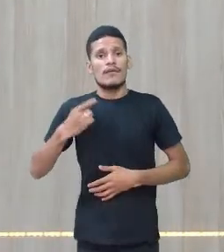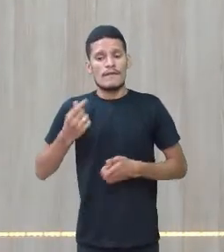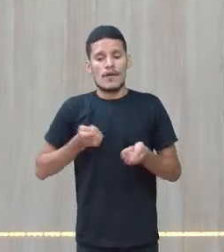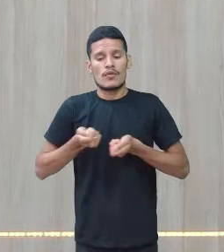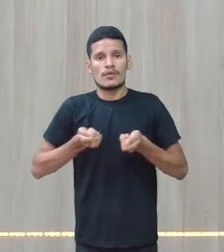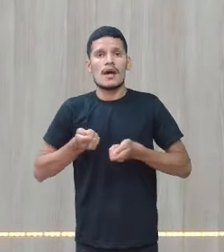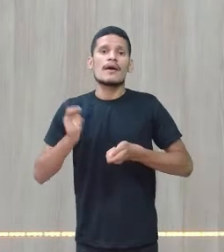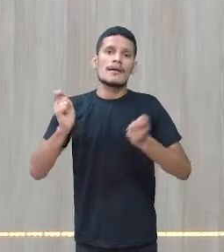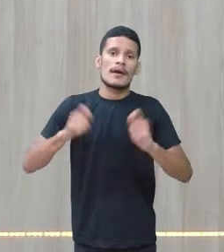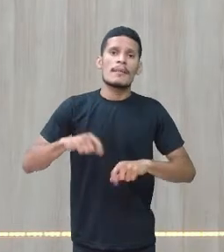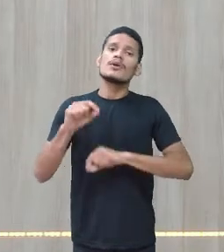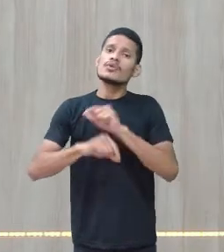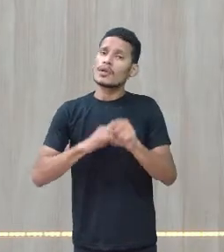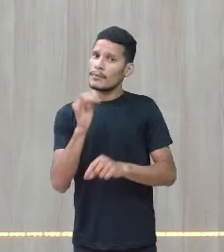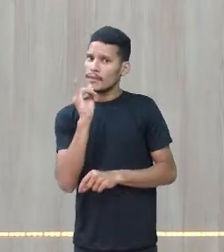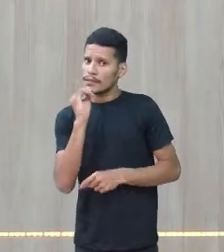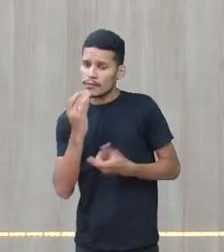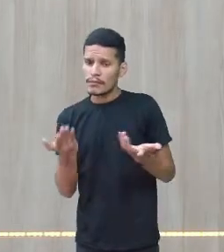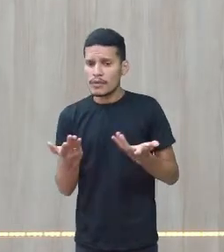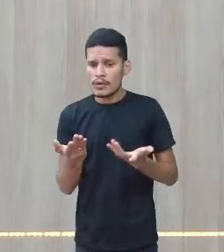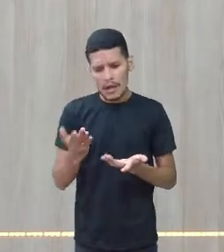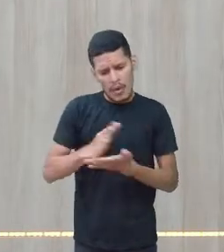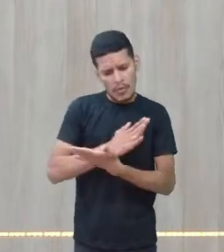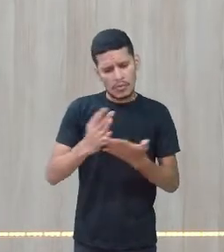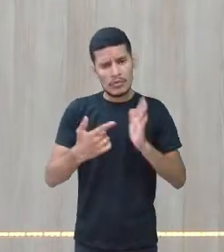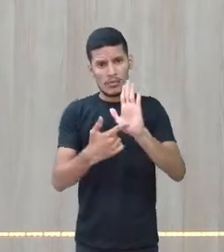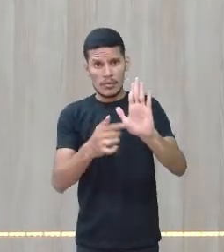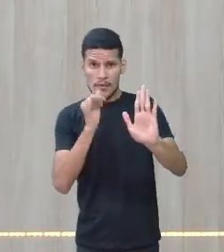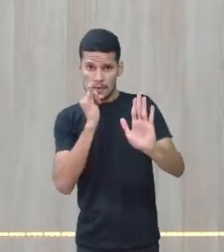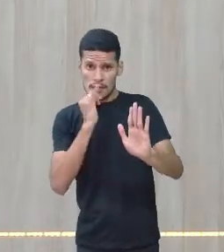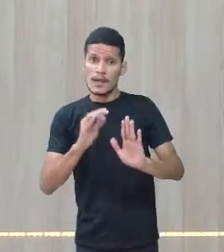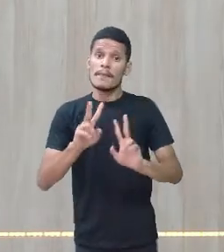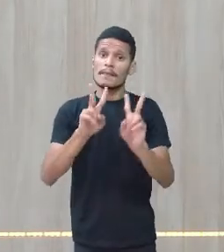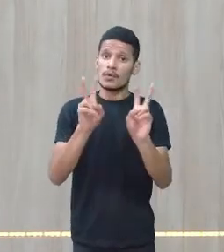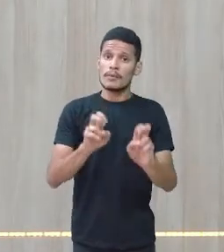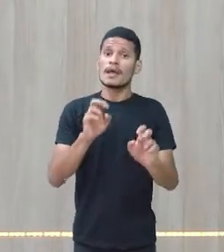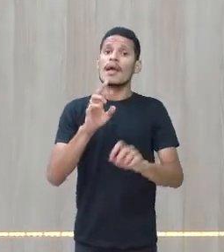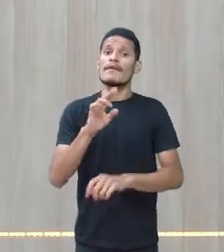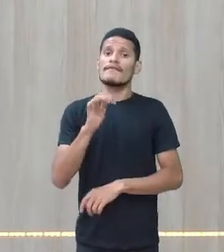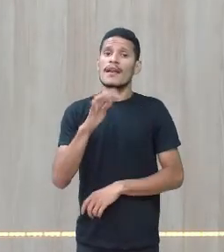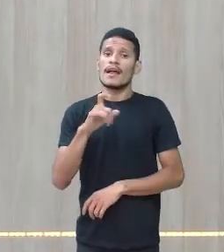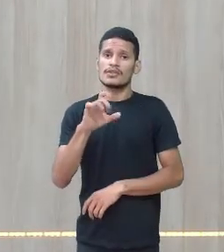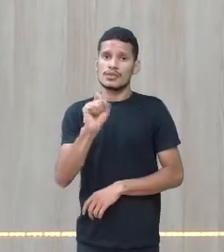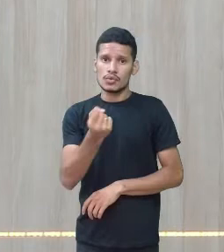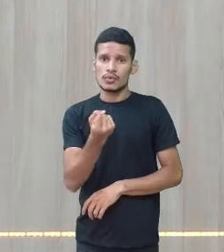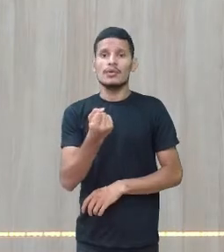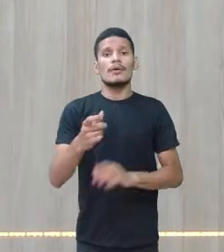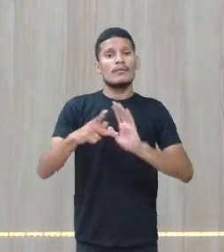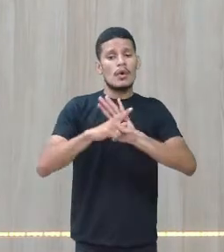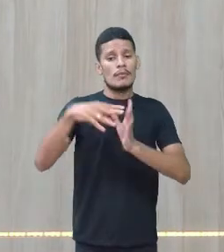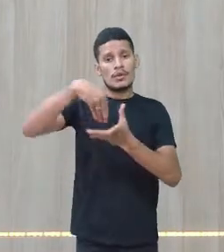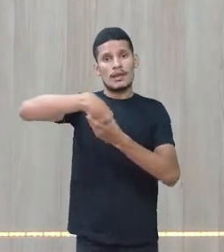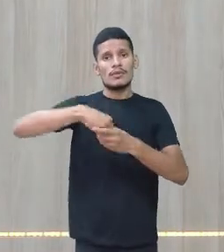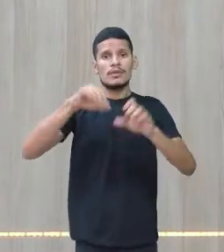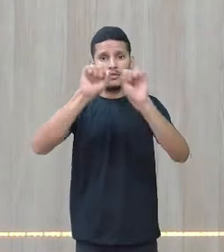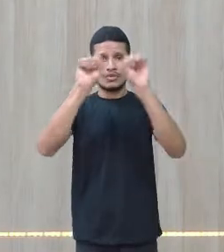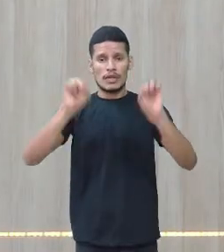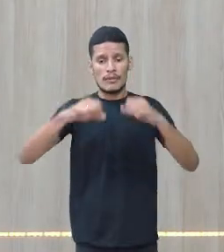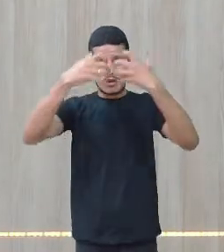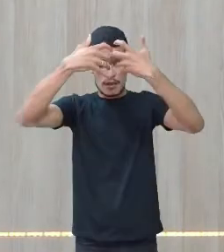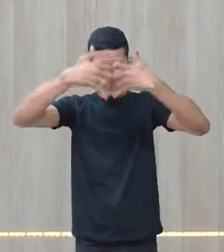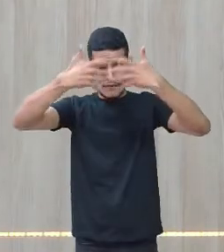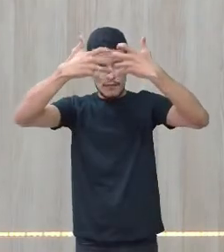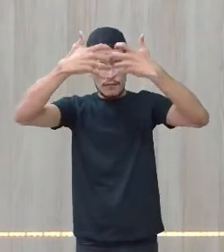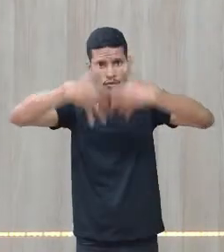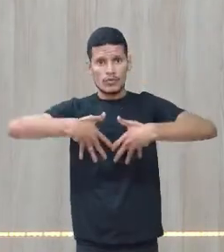Alguns exemplos. Mas quando a gente fala nessa questão do reflexo do sistema nervoso periférico, a gente vai aí dizer que a